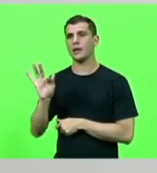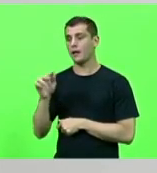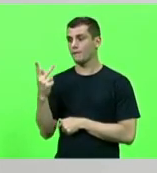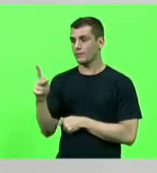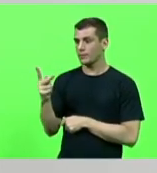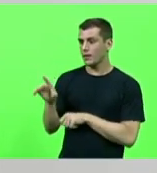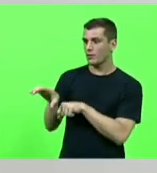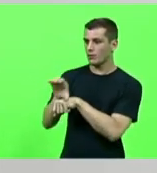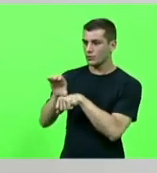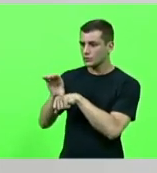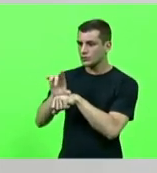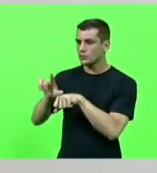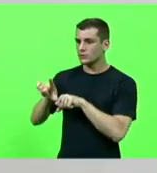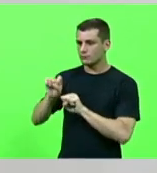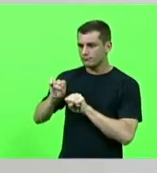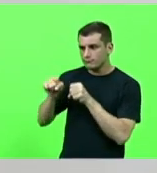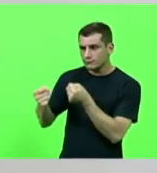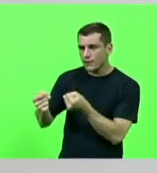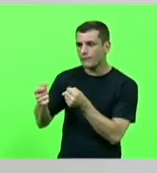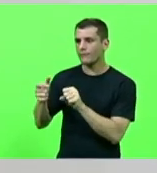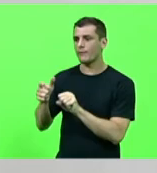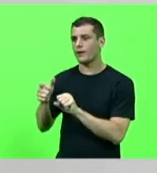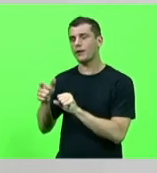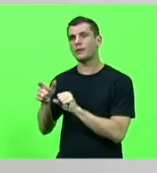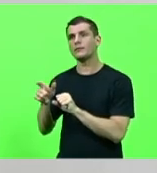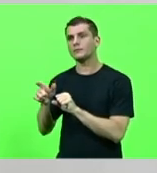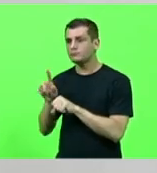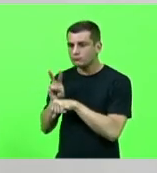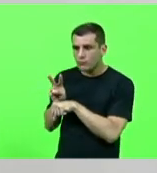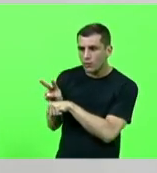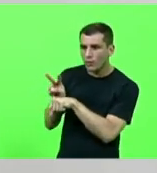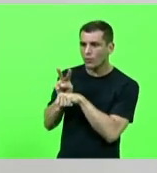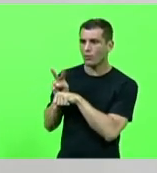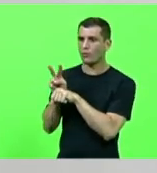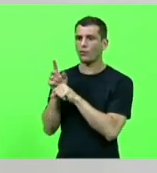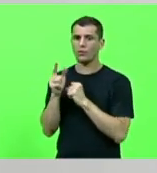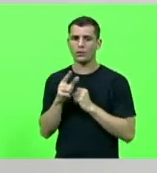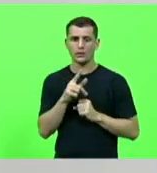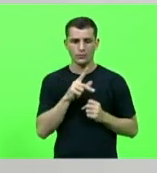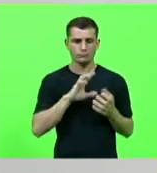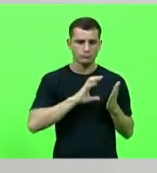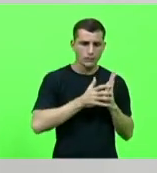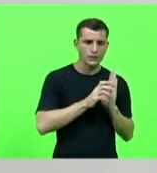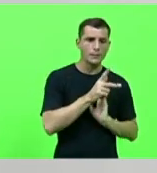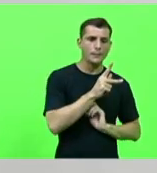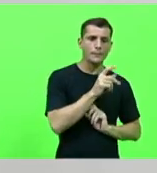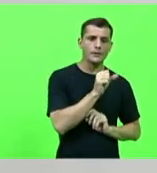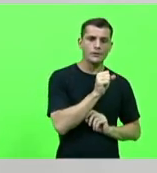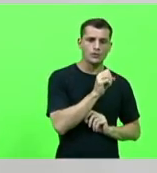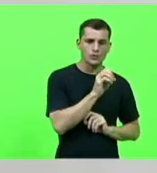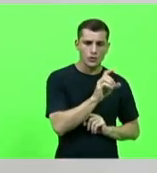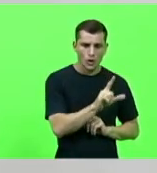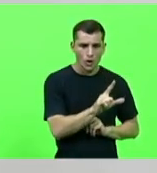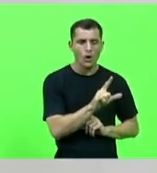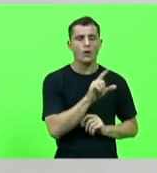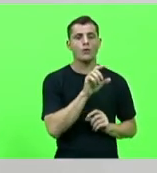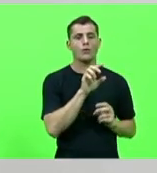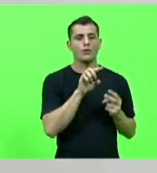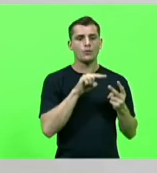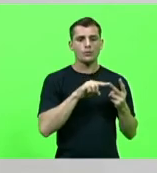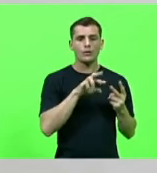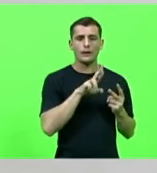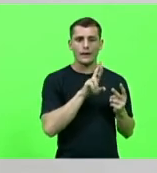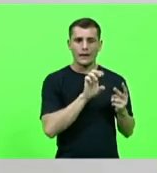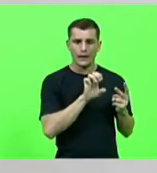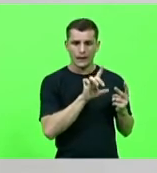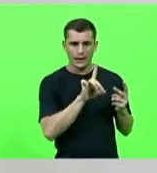guardião da Constituição, quando o PSOL, quando o Rede, quando todos esses partidos de esquerda forem